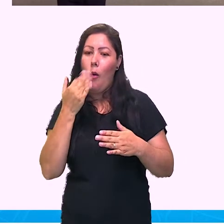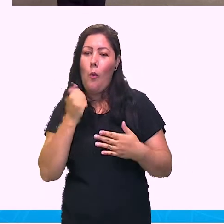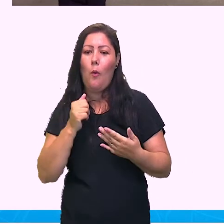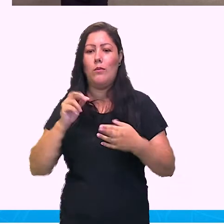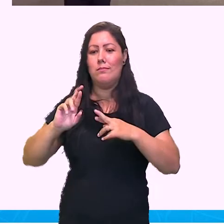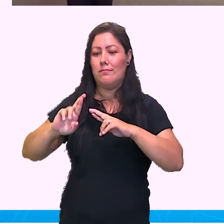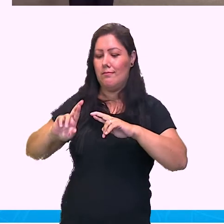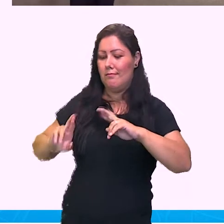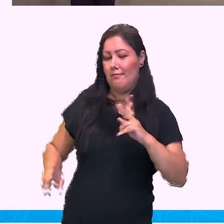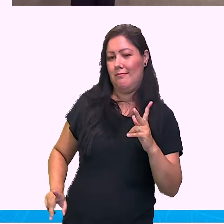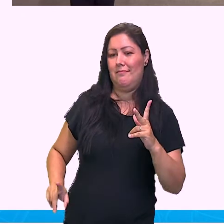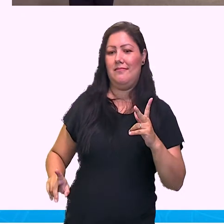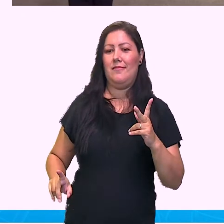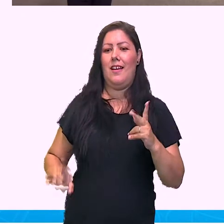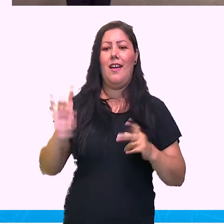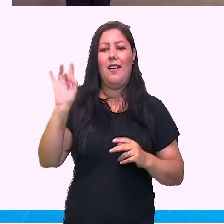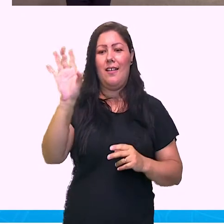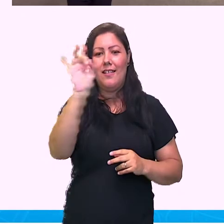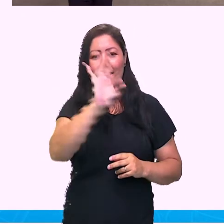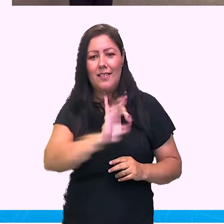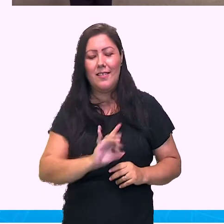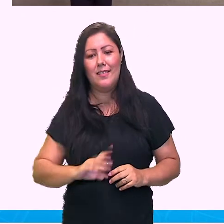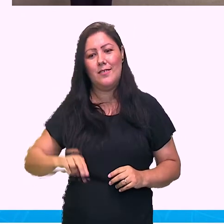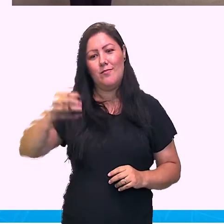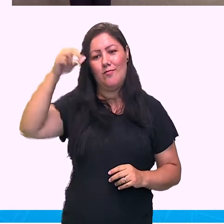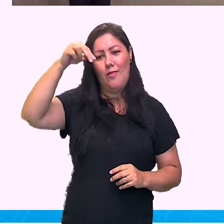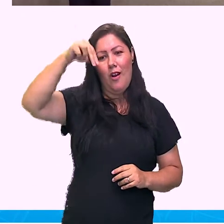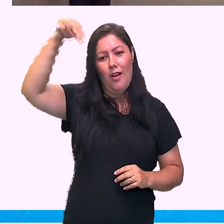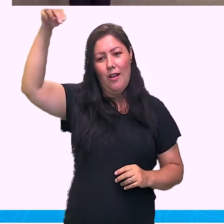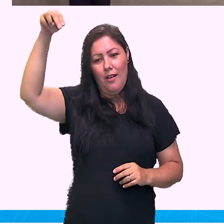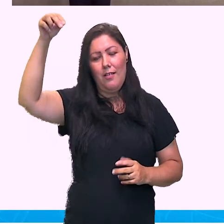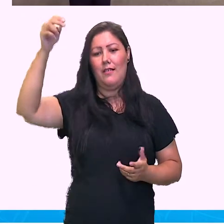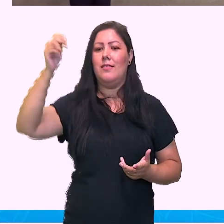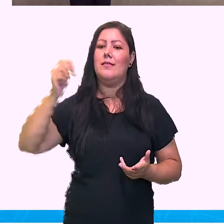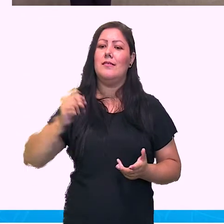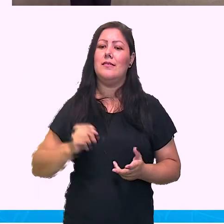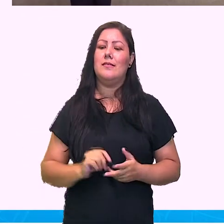no sudeste é de outro, no nordeste é de outro. Por